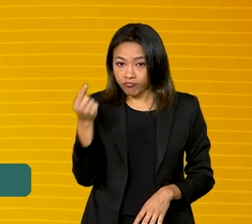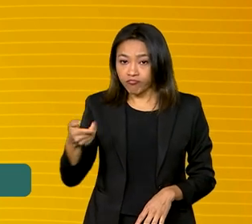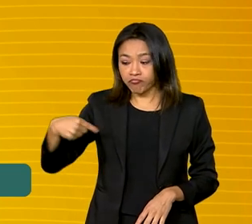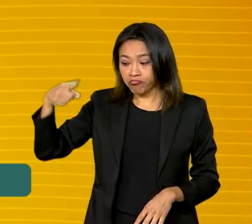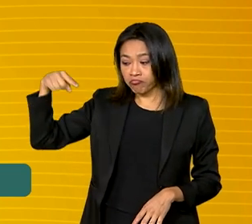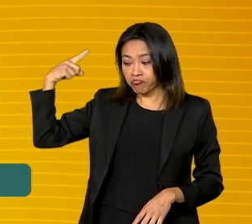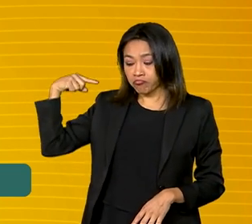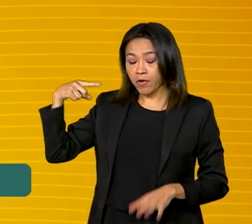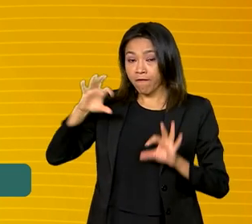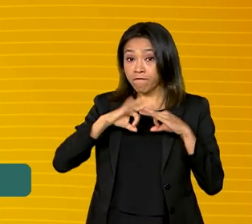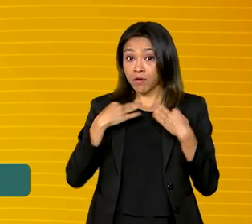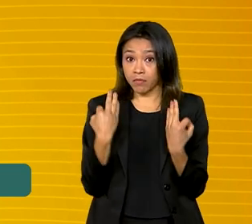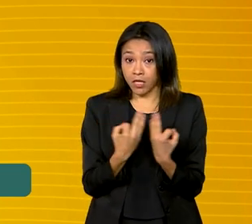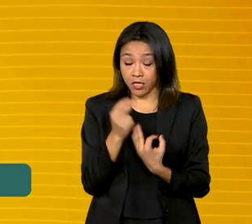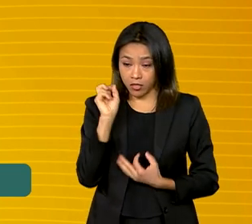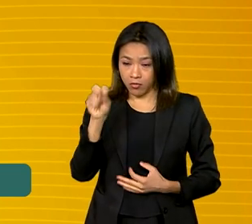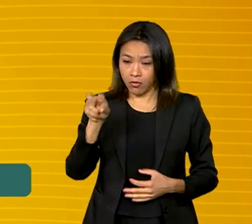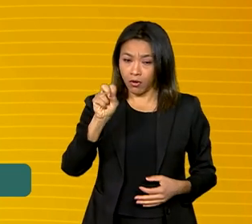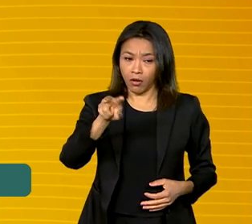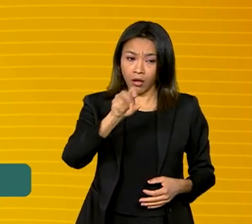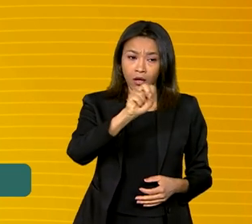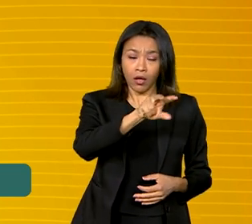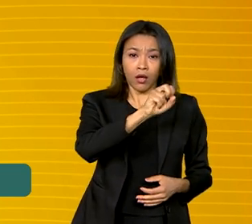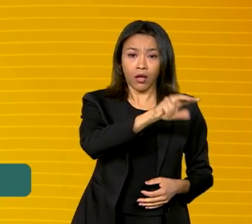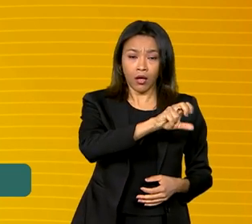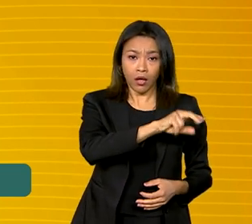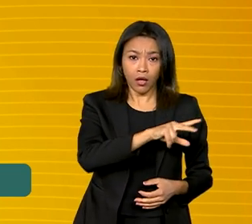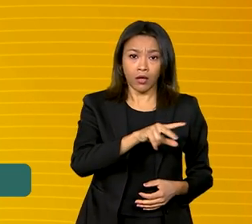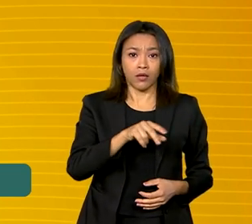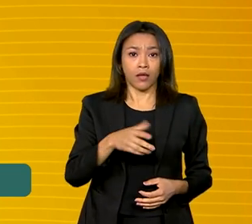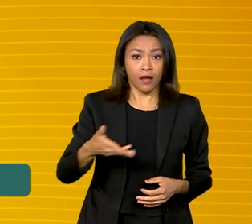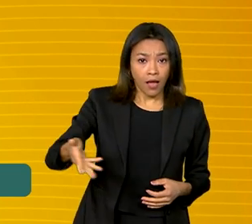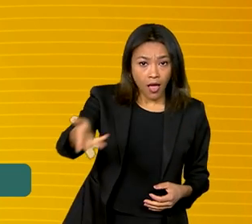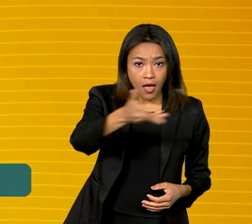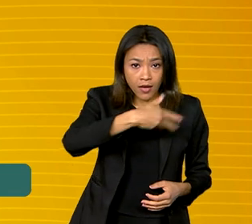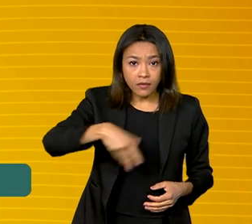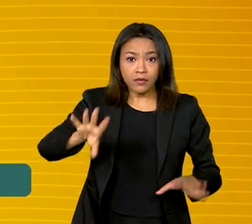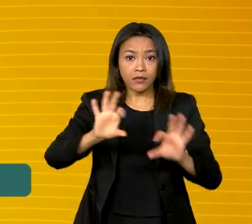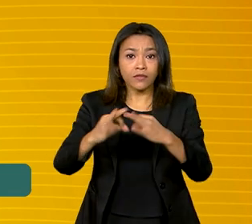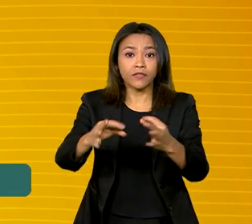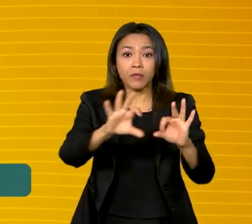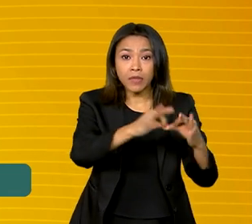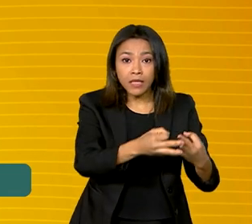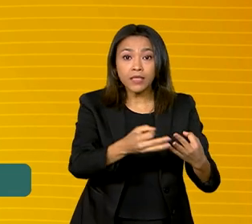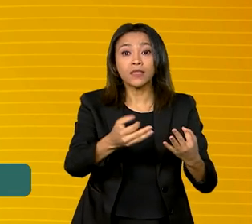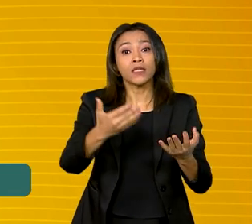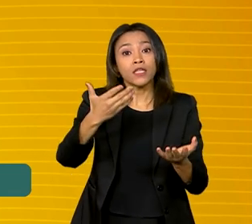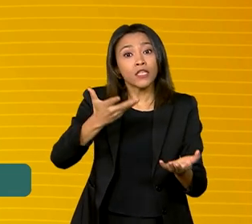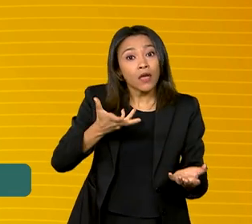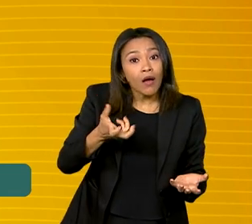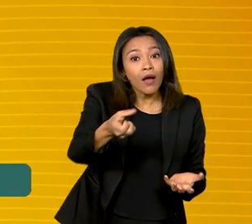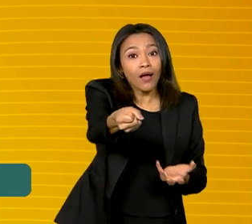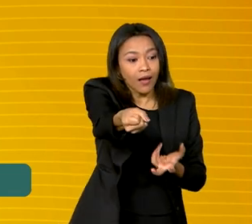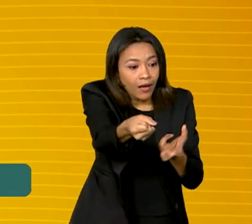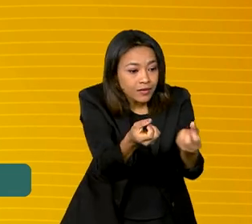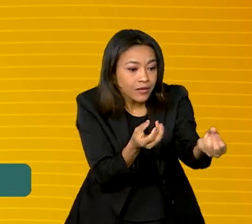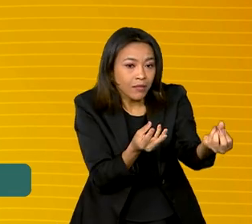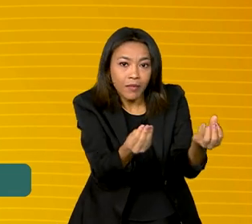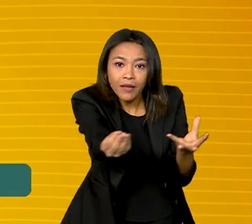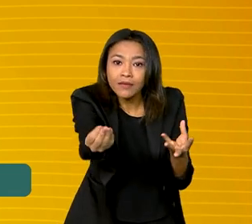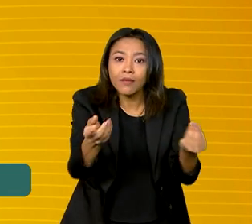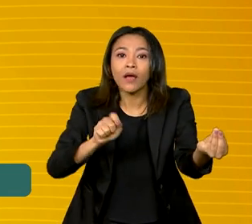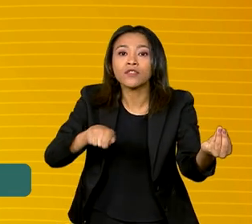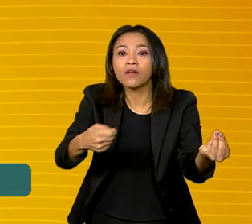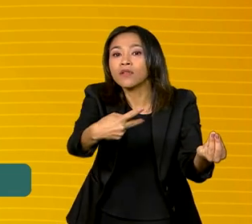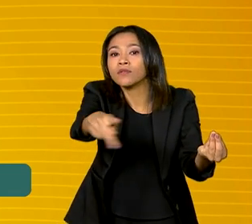famílias ali que começam a receber a chave, e é